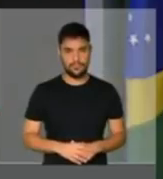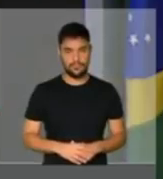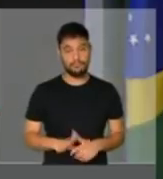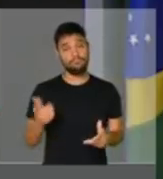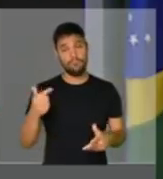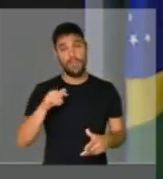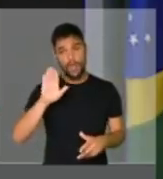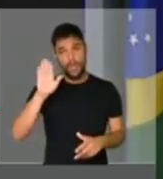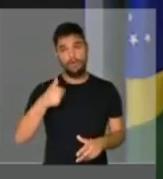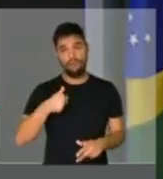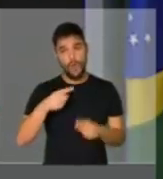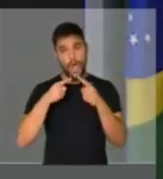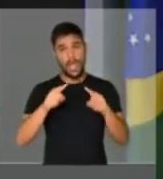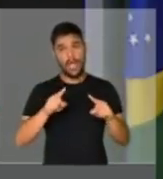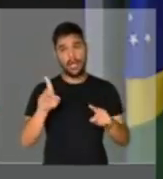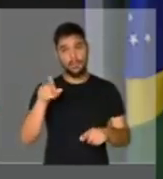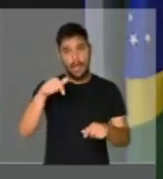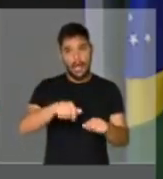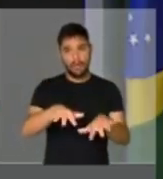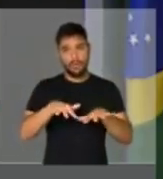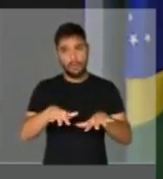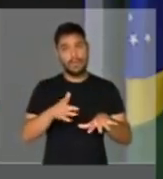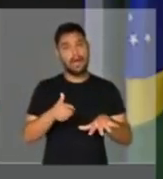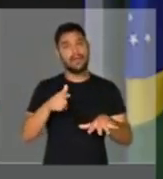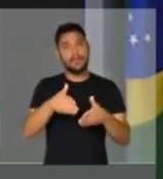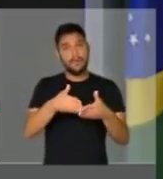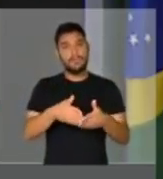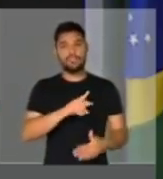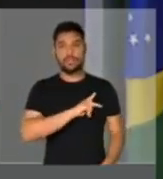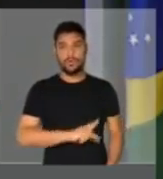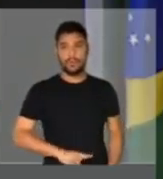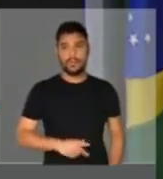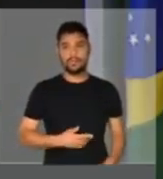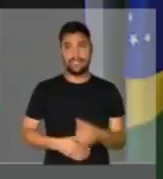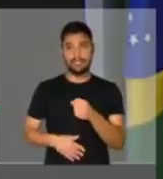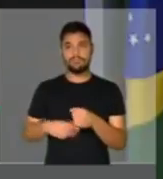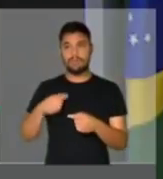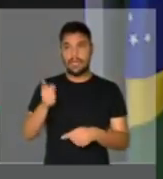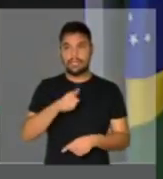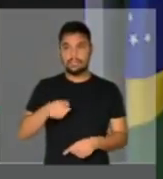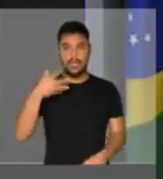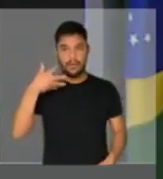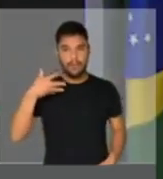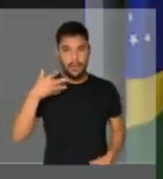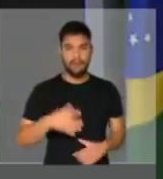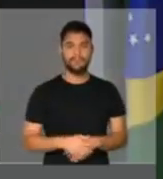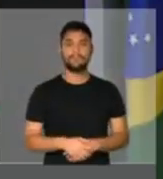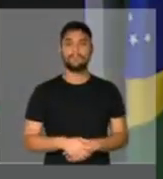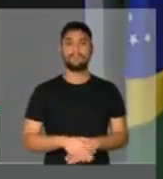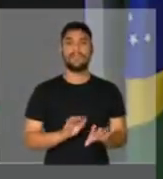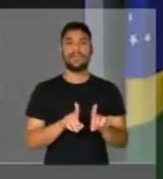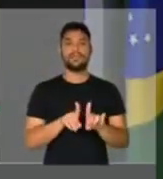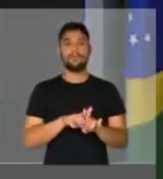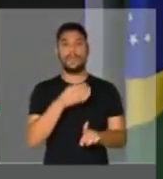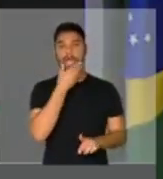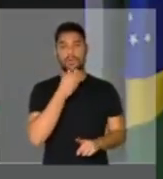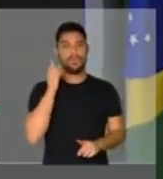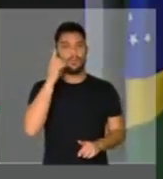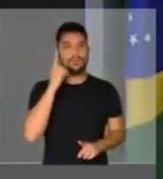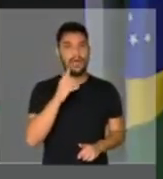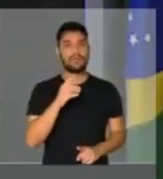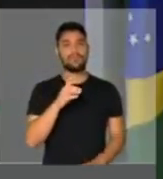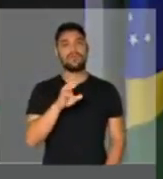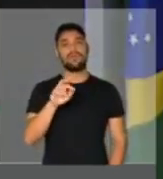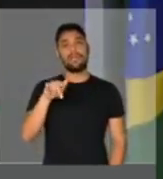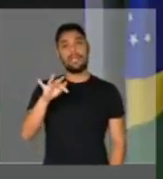Vou levantar a reclamação no plenário para garantir que o presidente casse a palavra. E, para finalizar, o deputado Henrique Fontana também disse